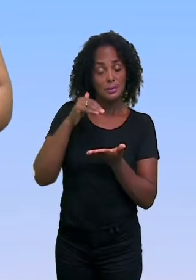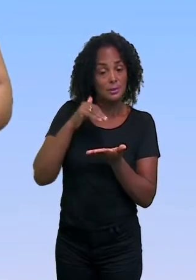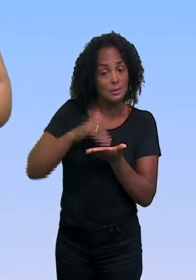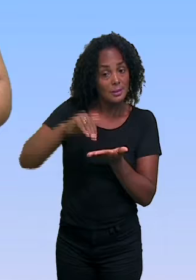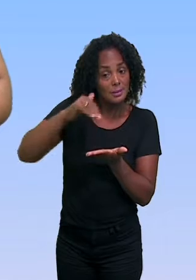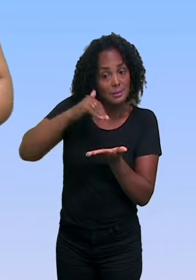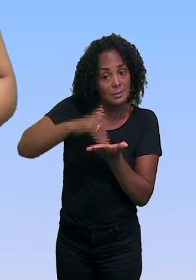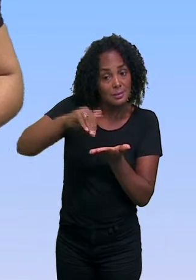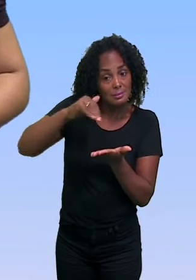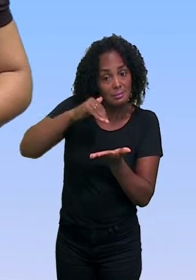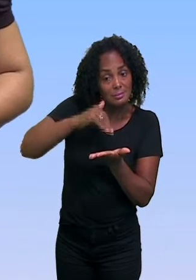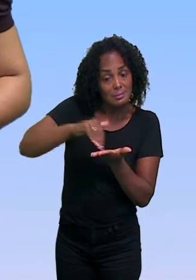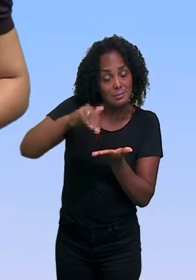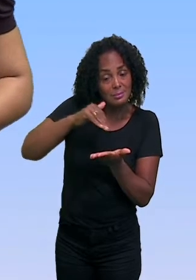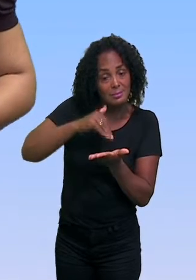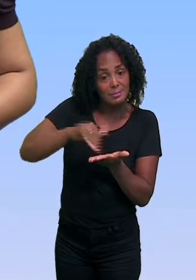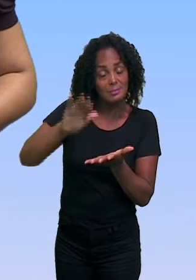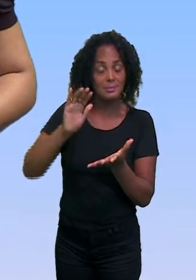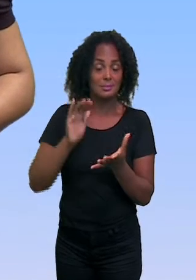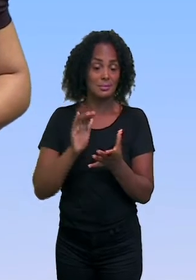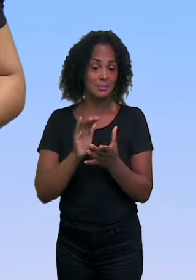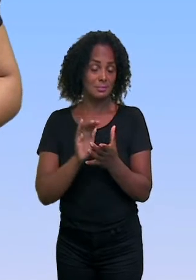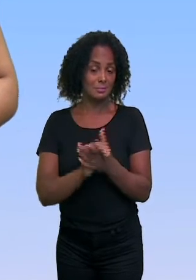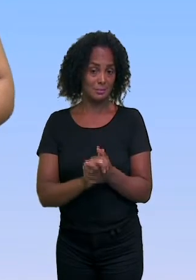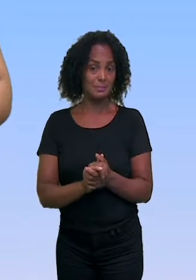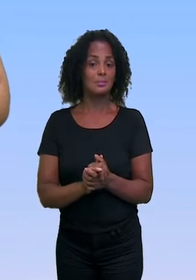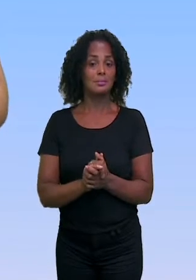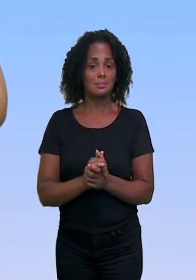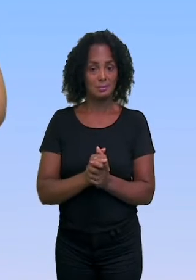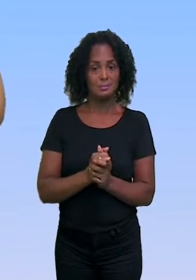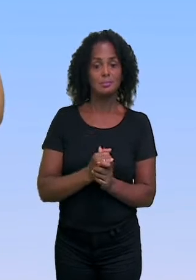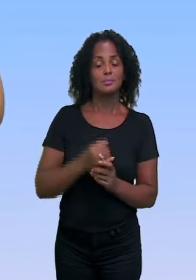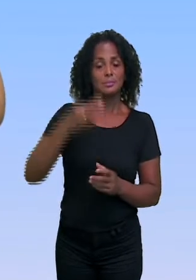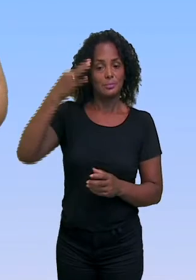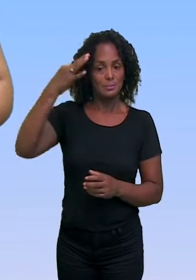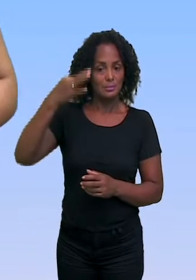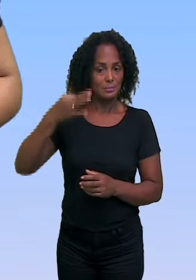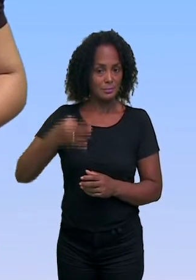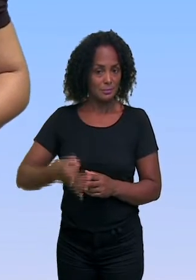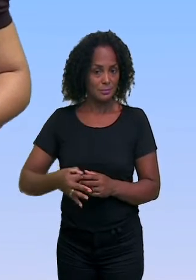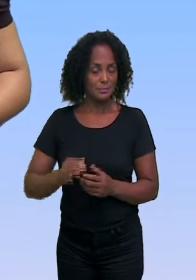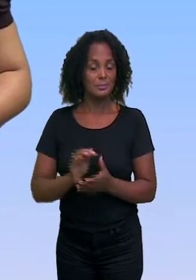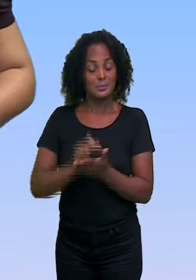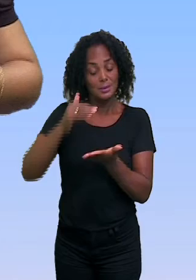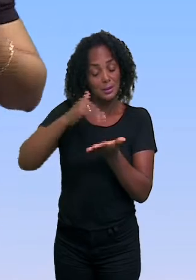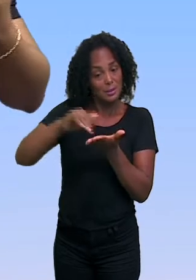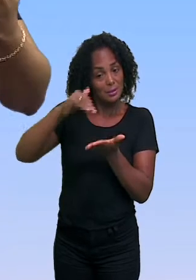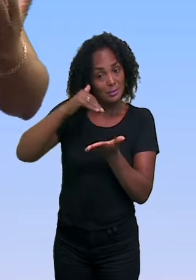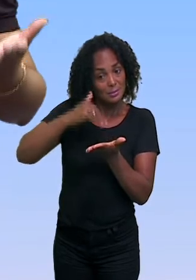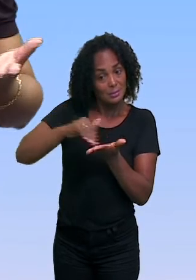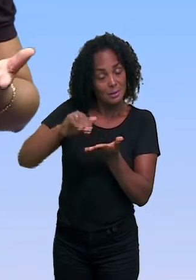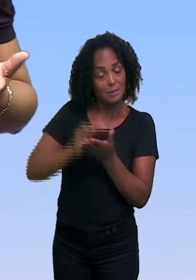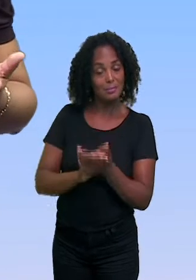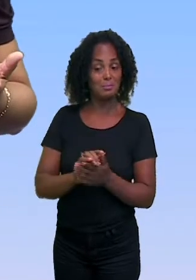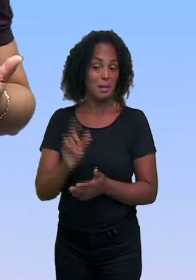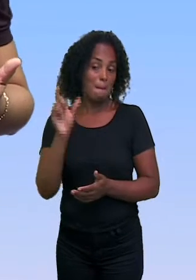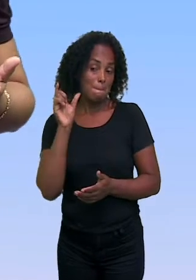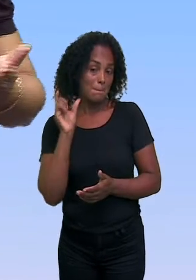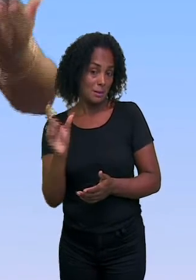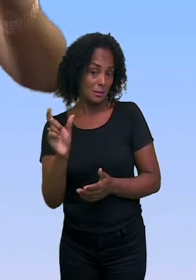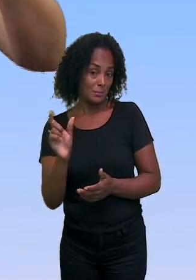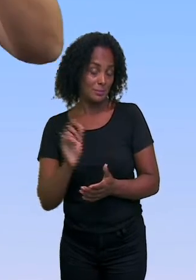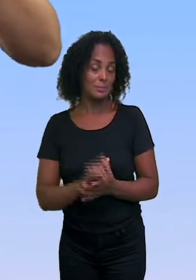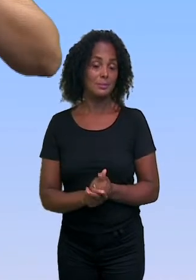c a ar e II White Secret série que formou a palavra